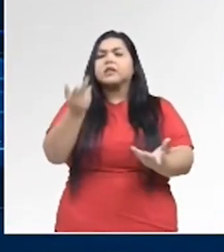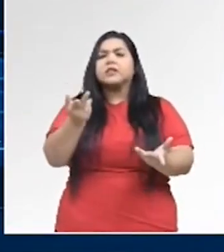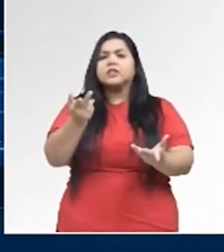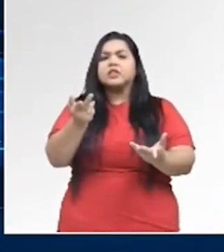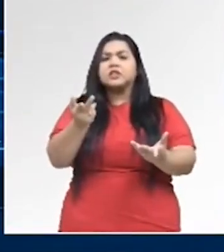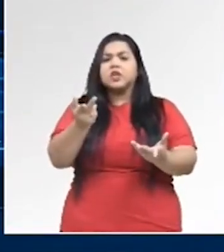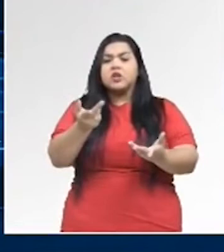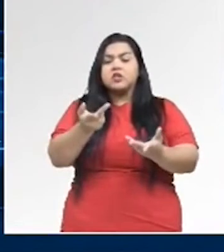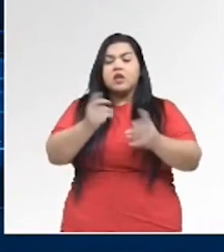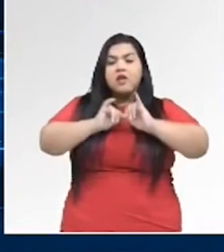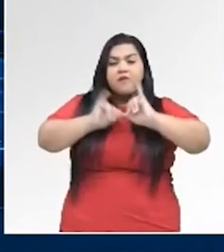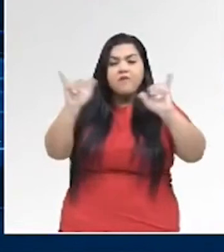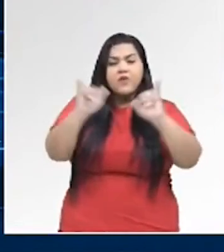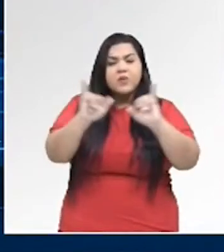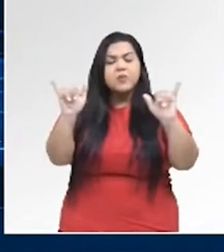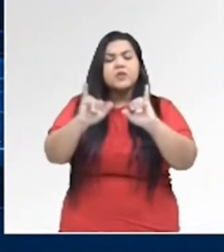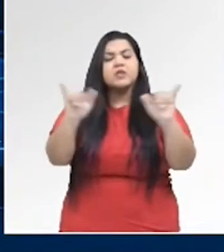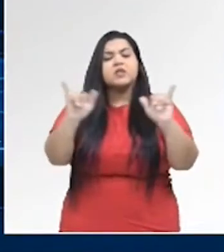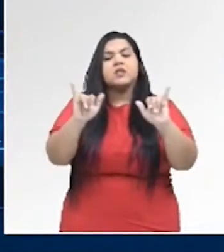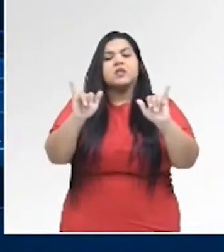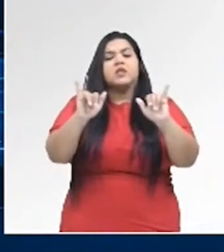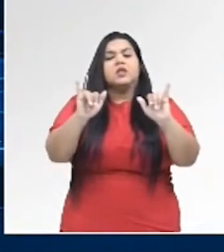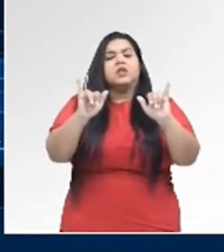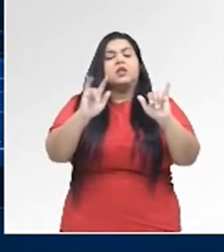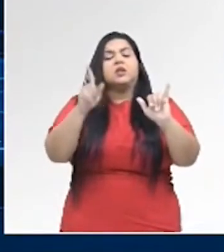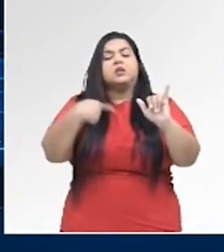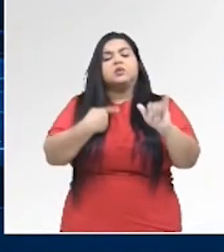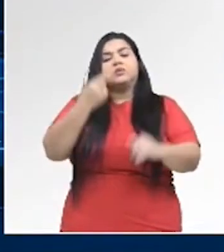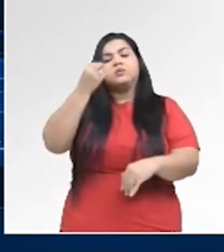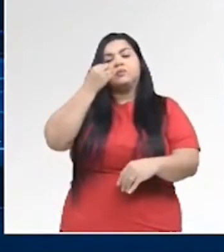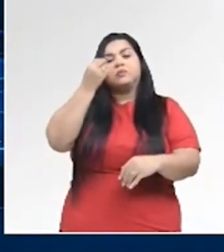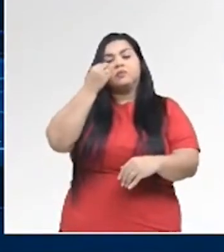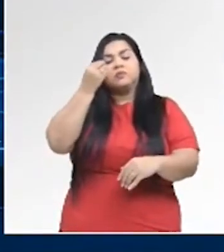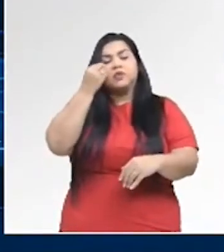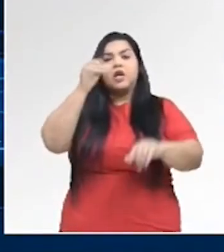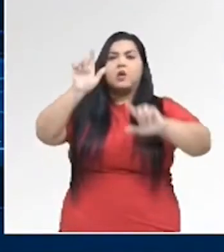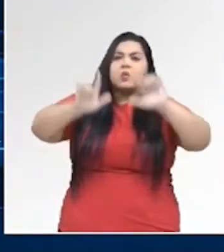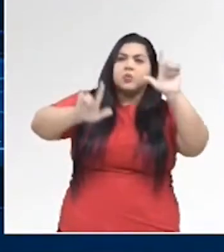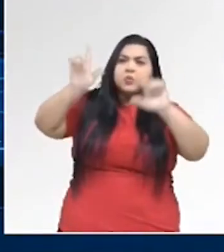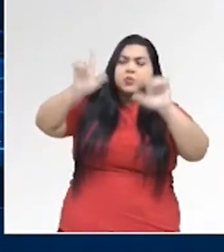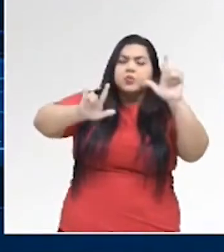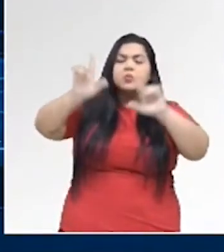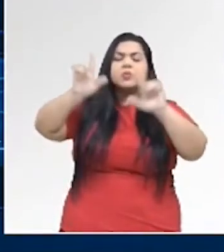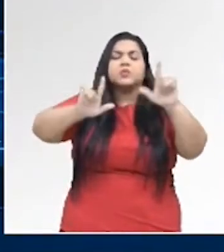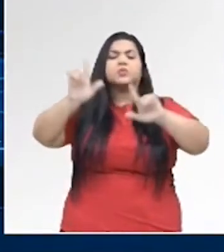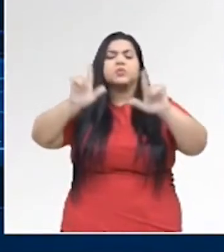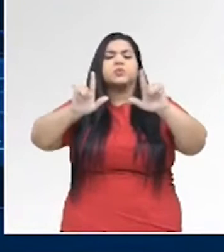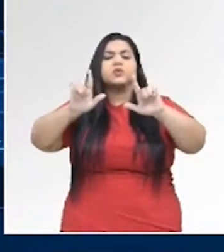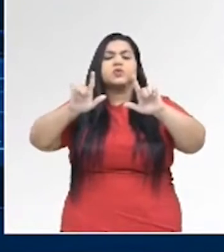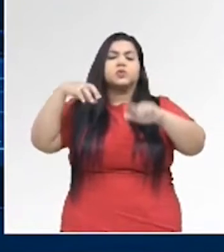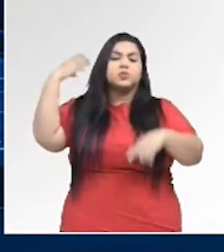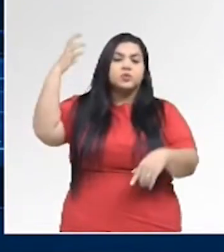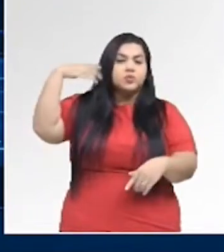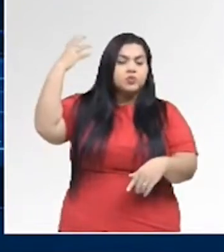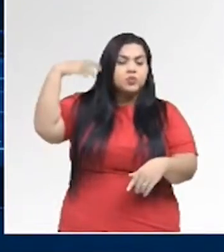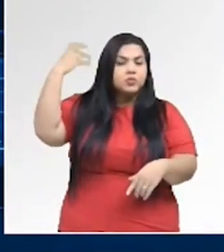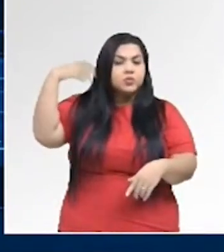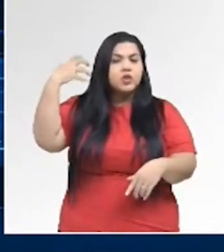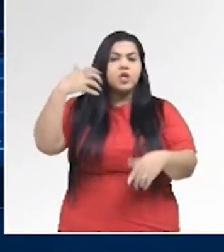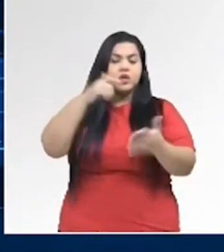de informações, né, que nós podemos observar pela televisão, rádio,